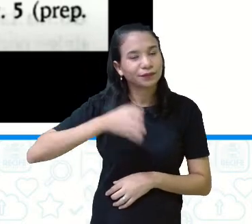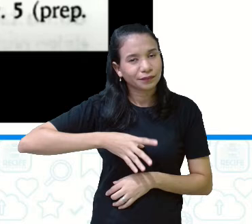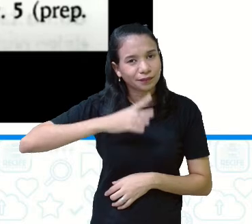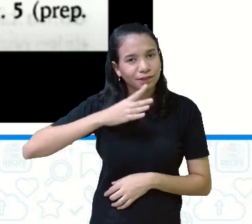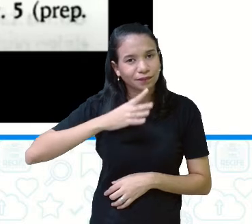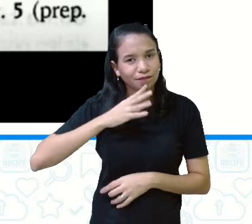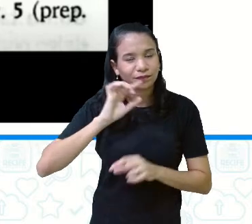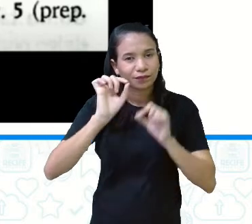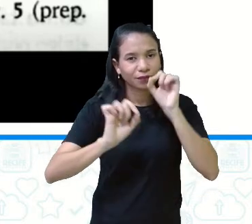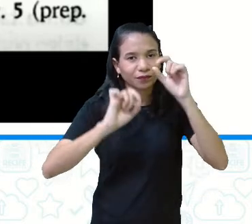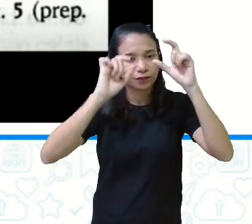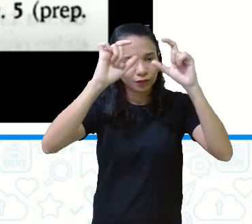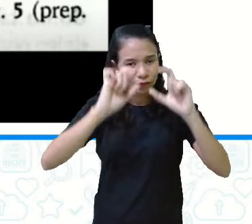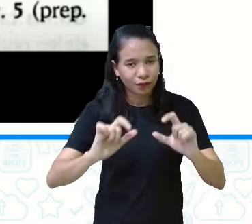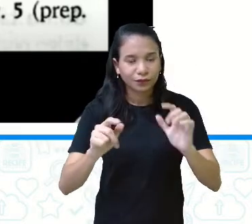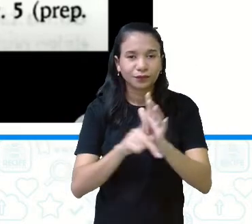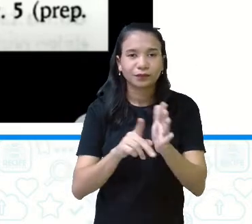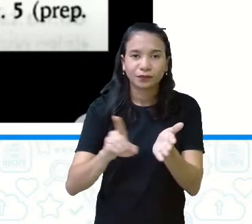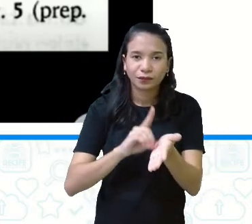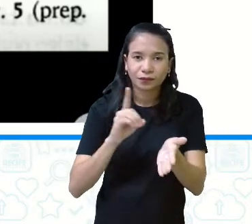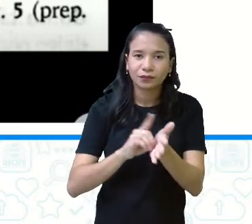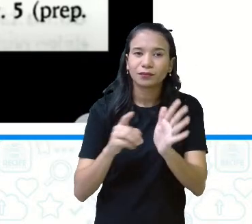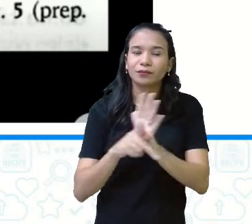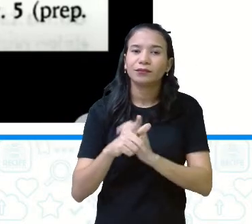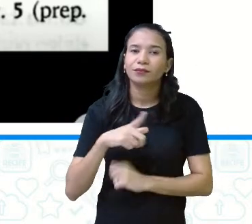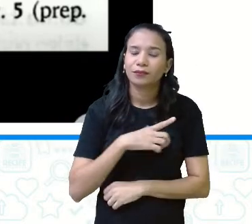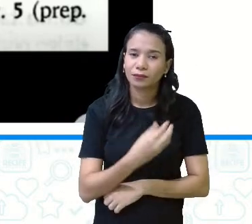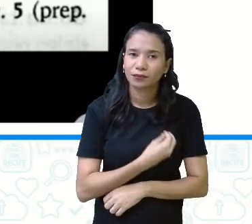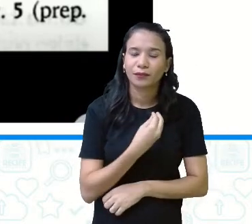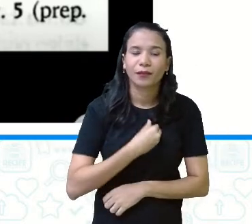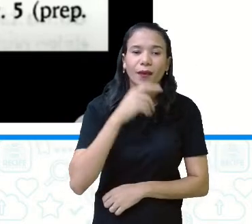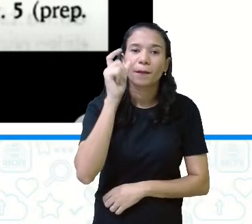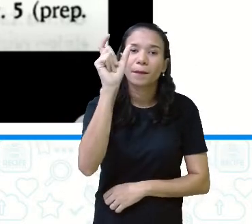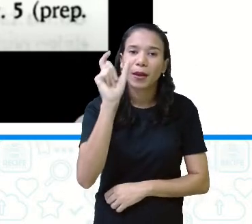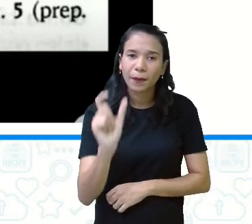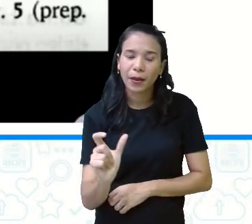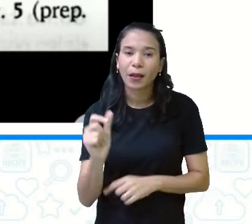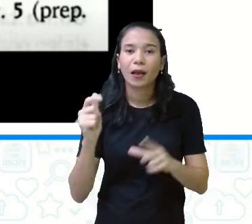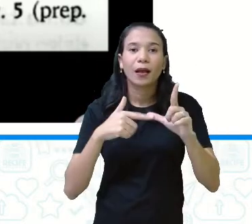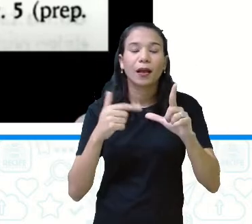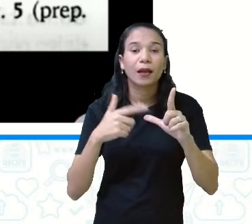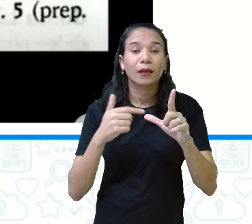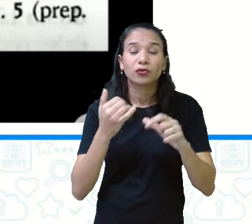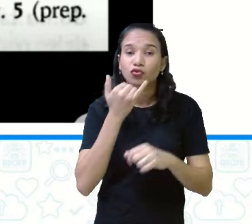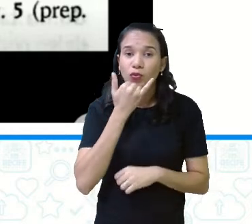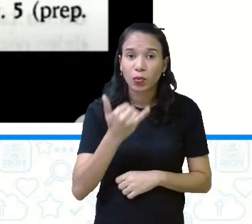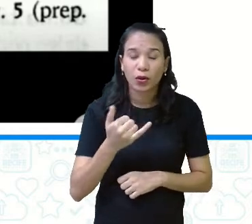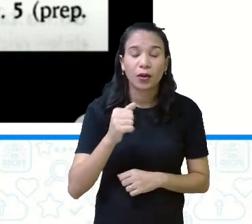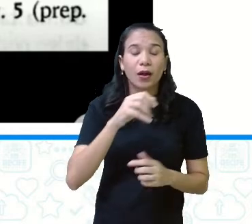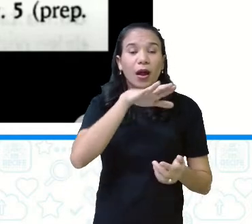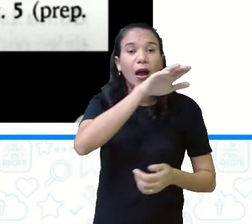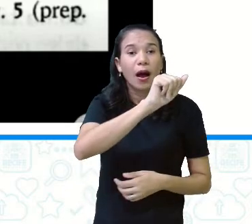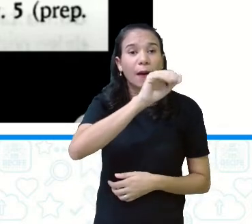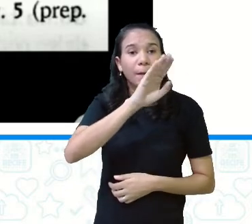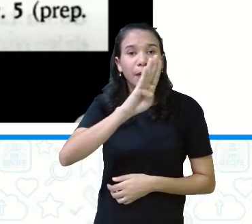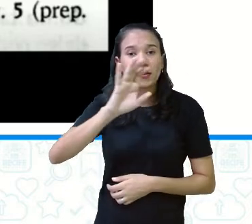isso, já sabiam, nos dicionários, enciclopédias, as palavras estão em letra, em